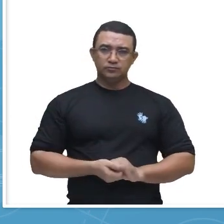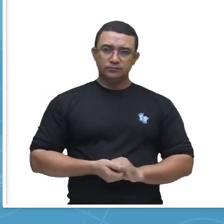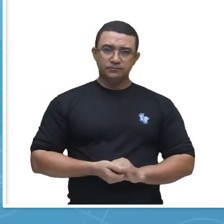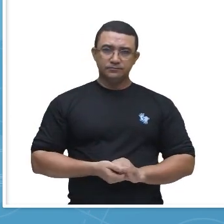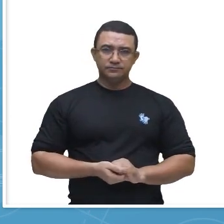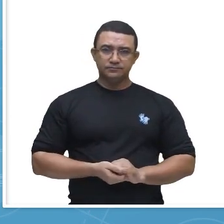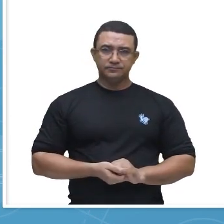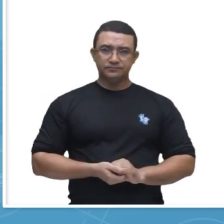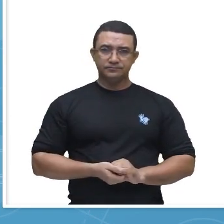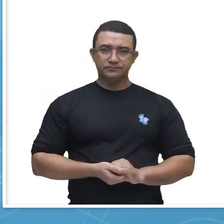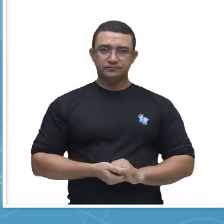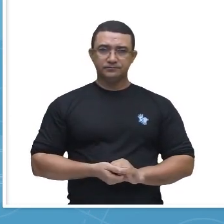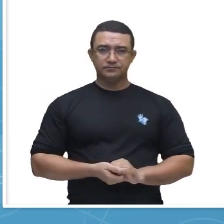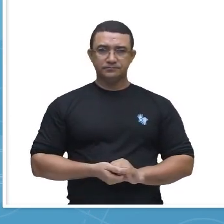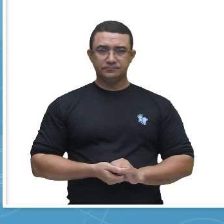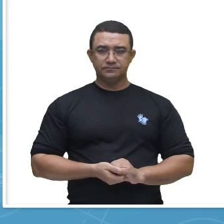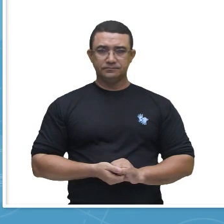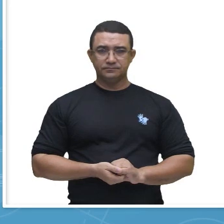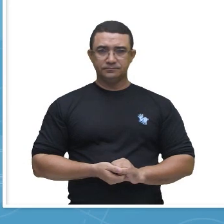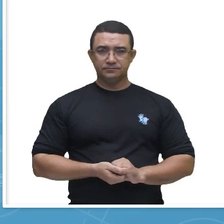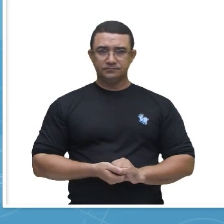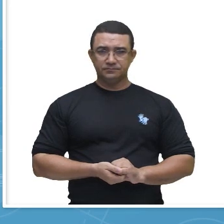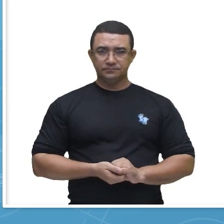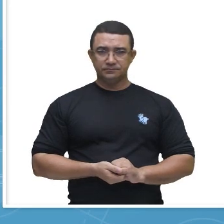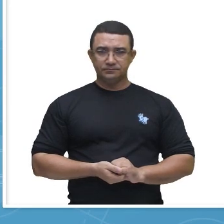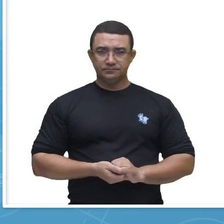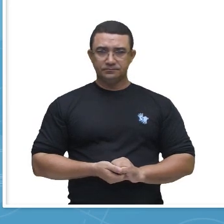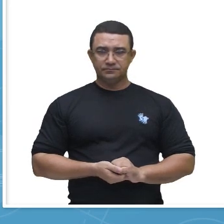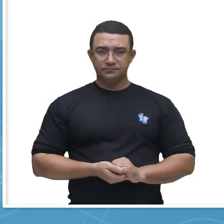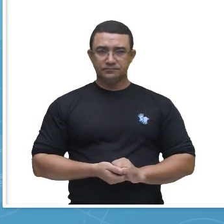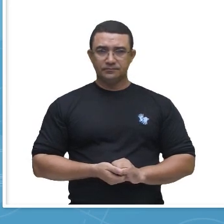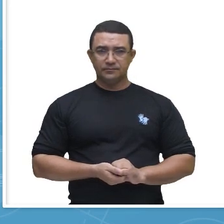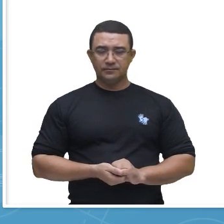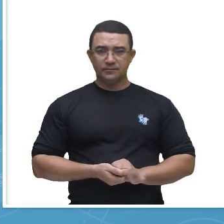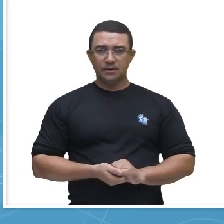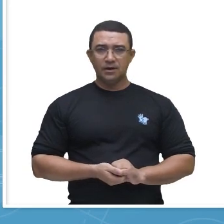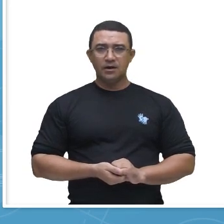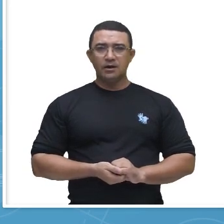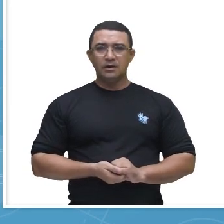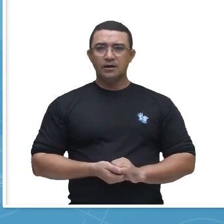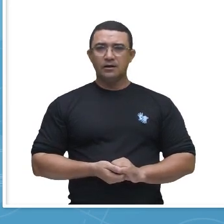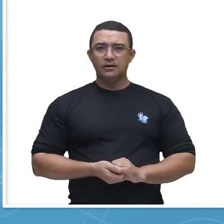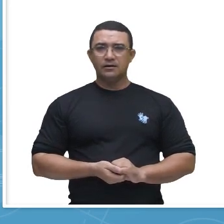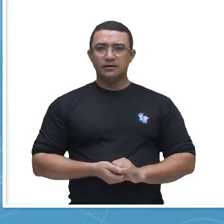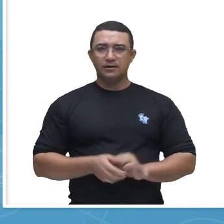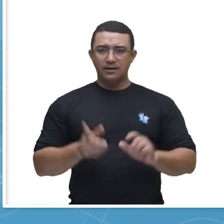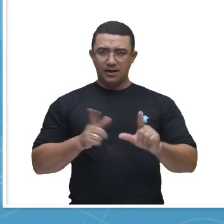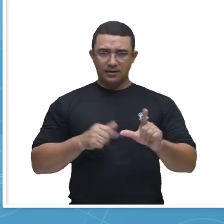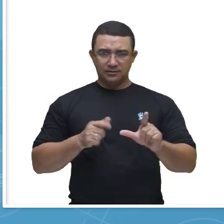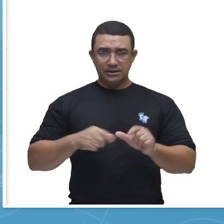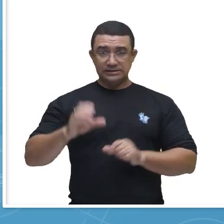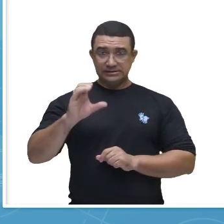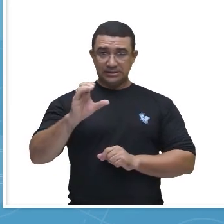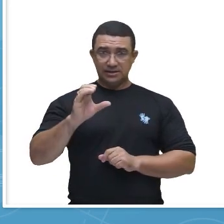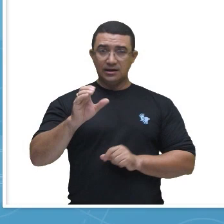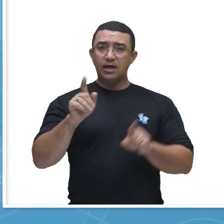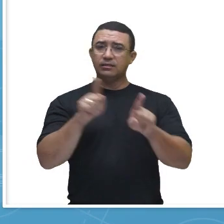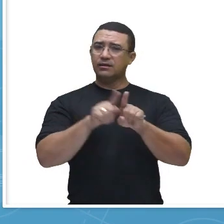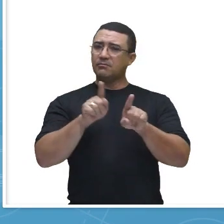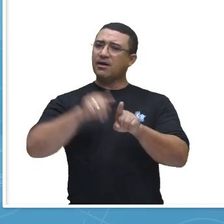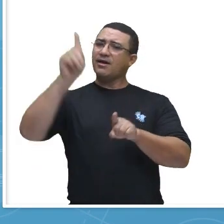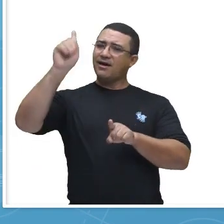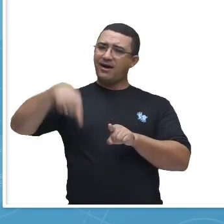Capricórnio, e não na zona temperada norte ou zona temperada sul, tá bom? A letra C,